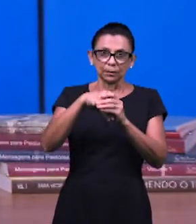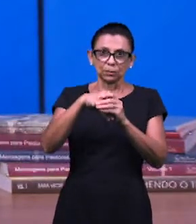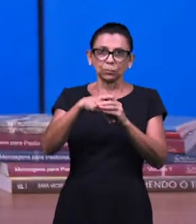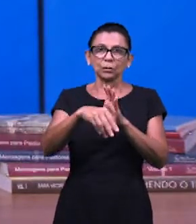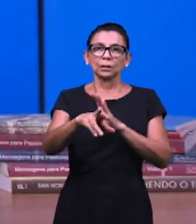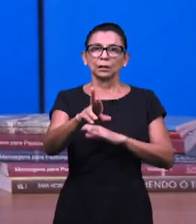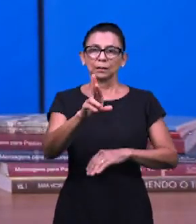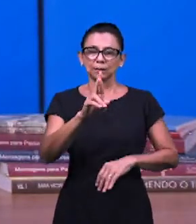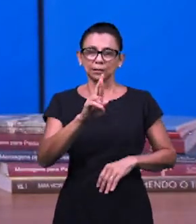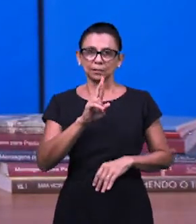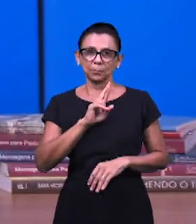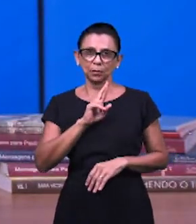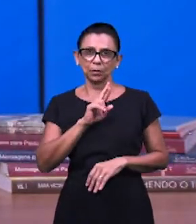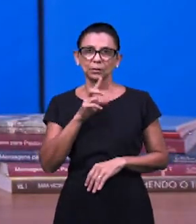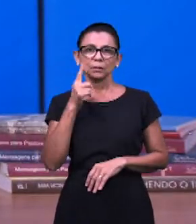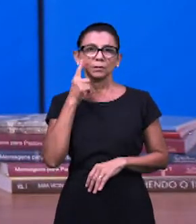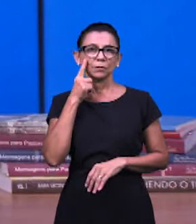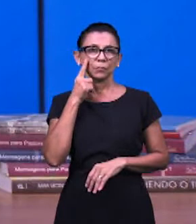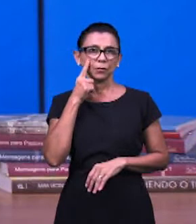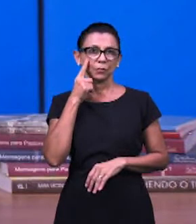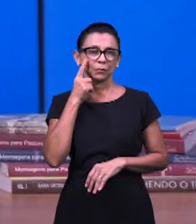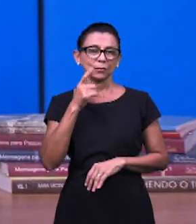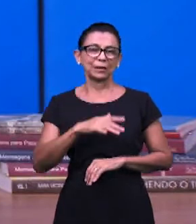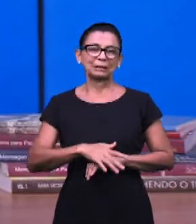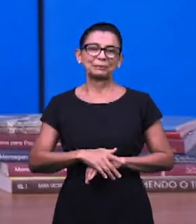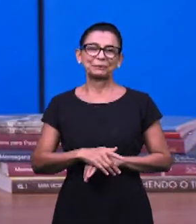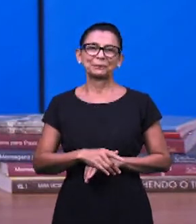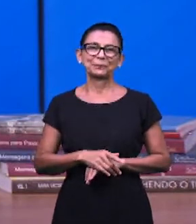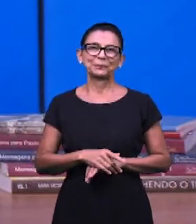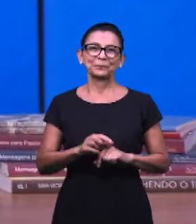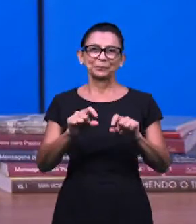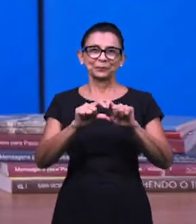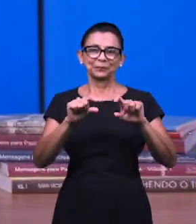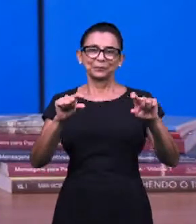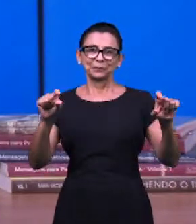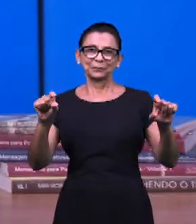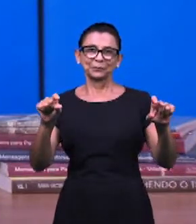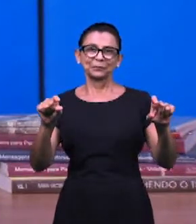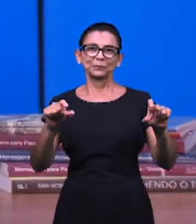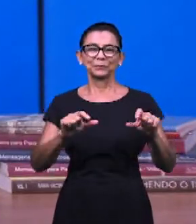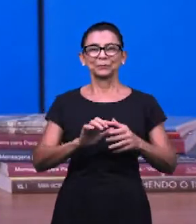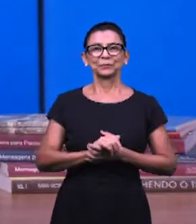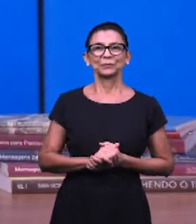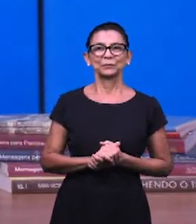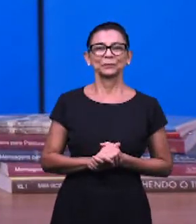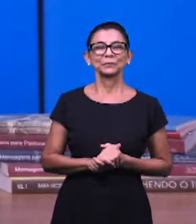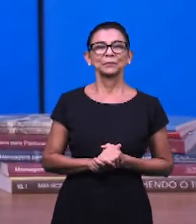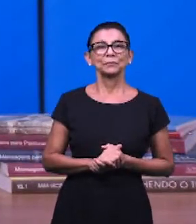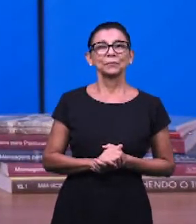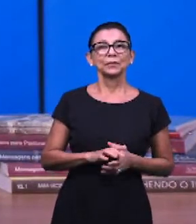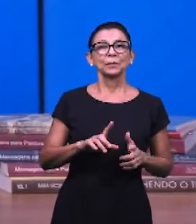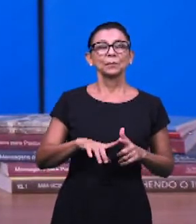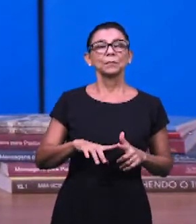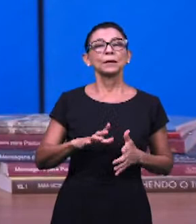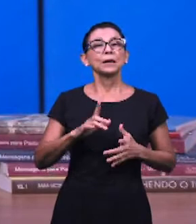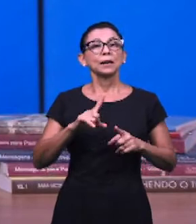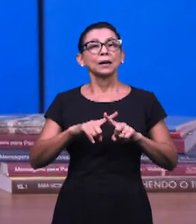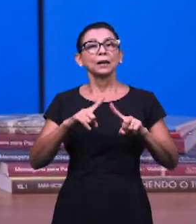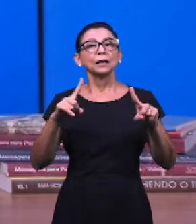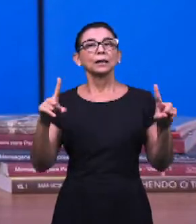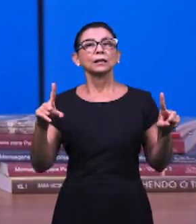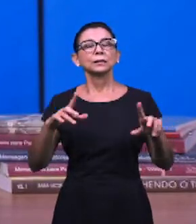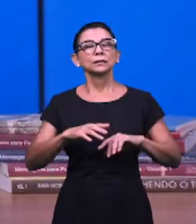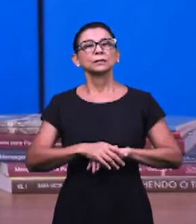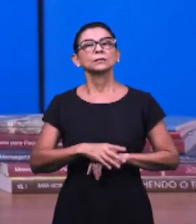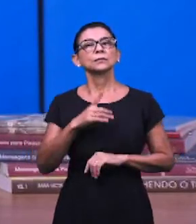resposta os irmãos vão ver aí a pergunta sendo formulada e sendo respondida. Mas a primeira será